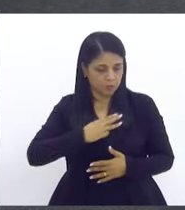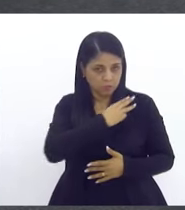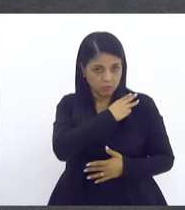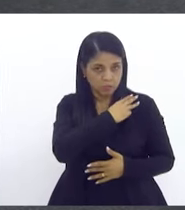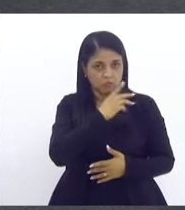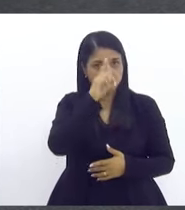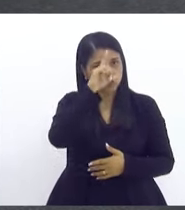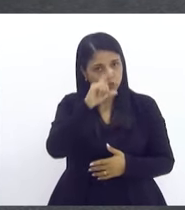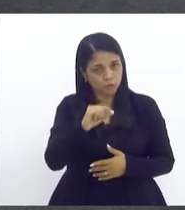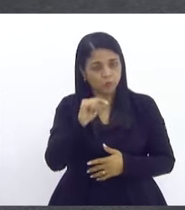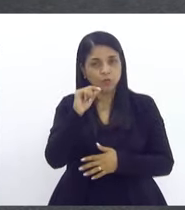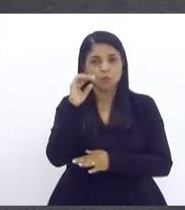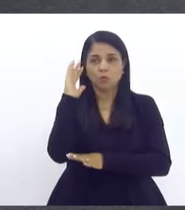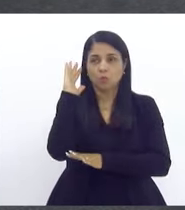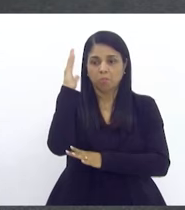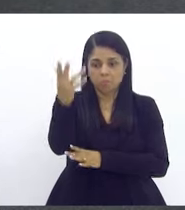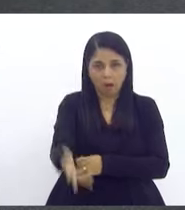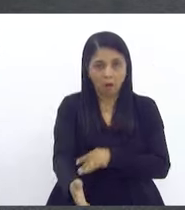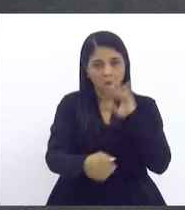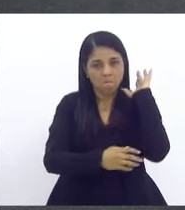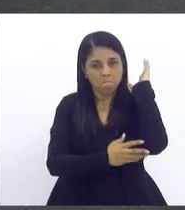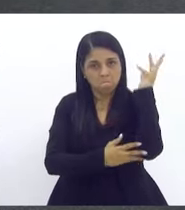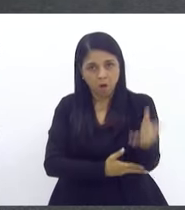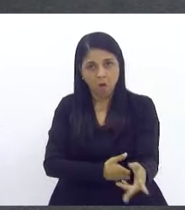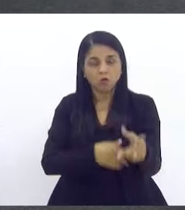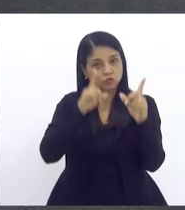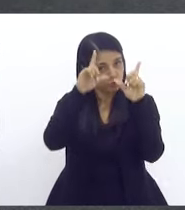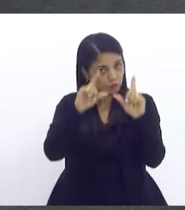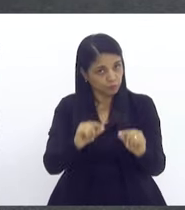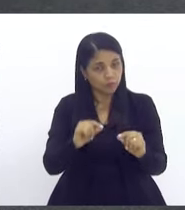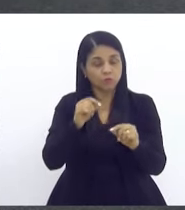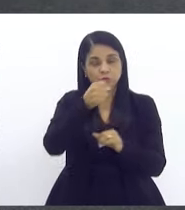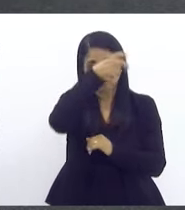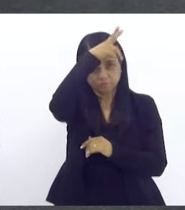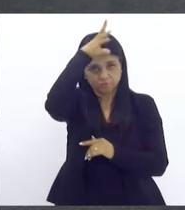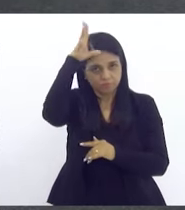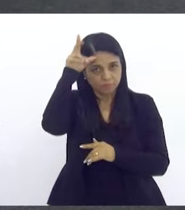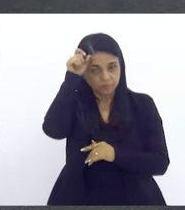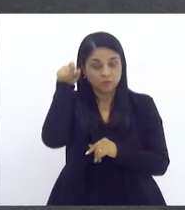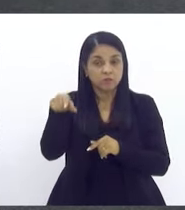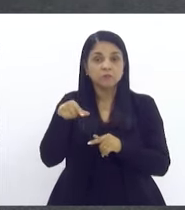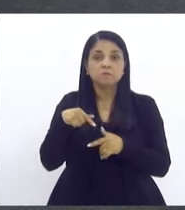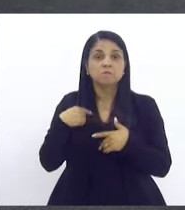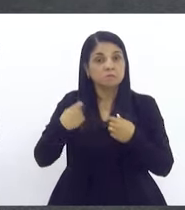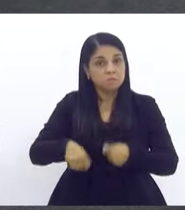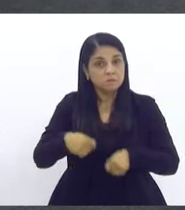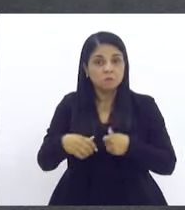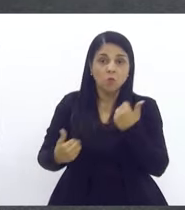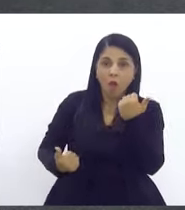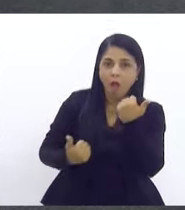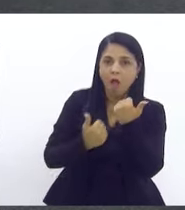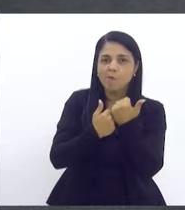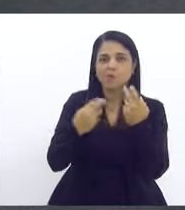metade do desmatamento da Amazônia, seria impossível sem o apoio do Exército Brasileiro. São